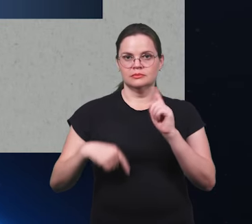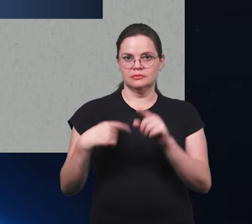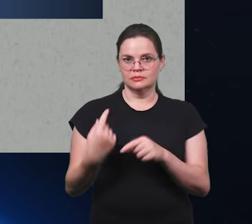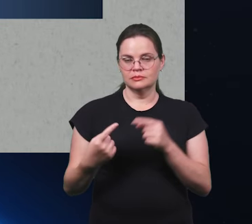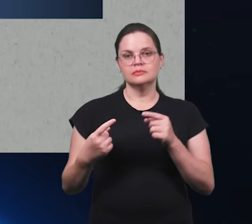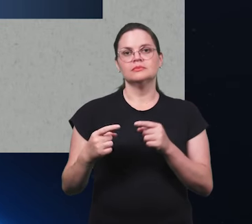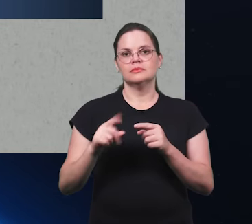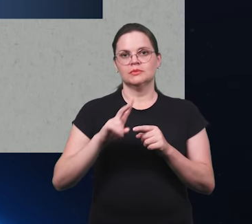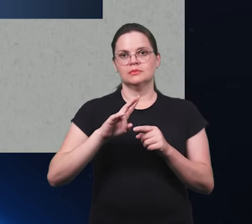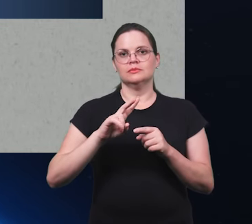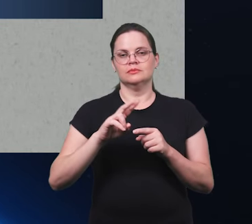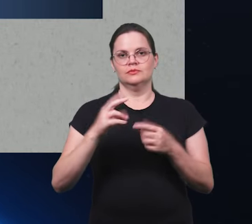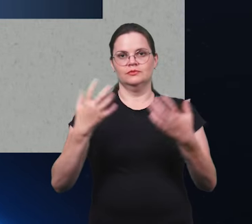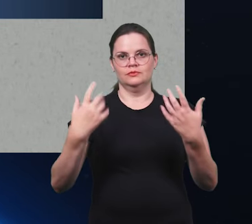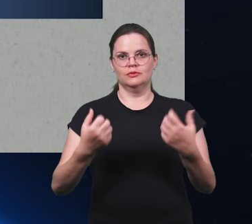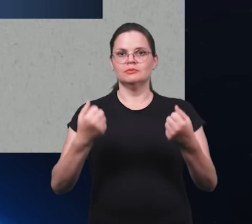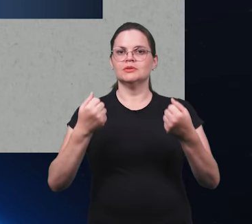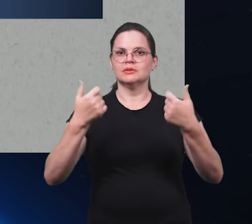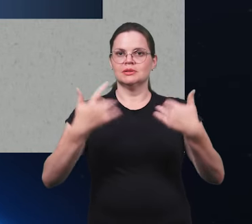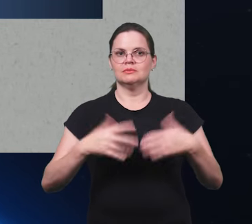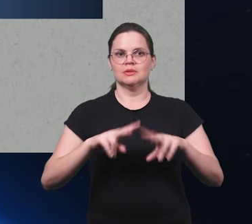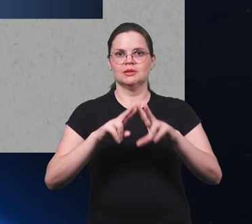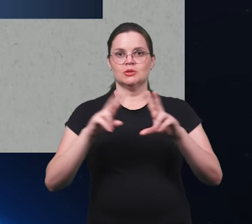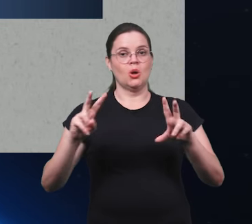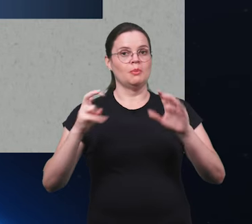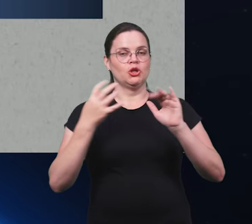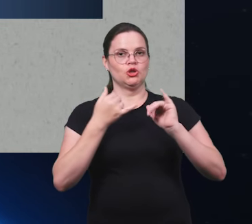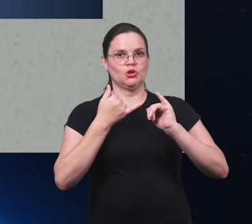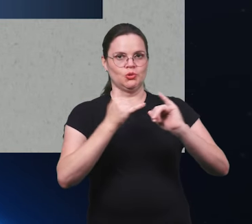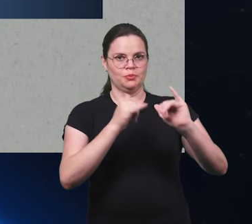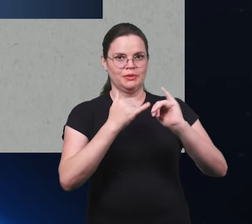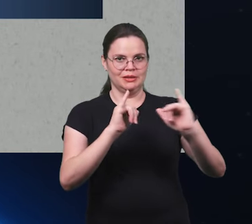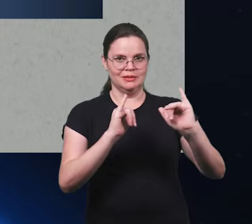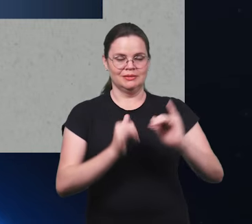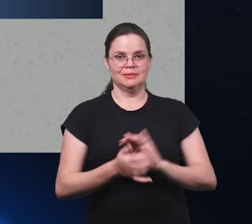abordaremos a festa das trombetas.